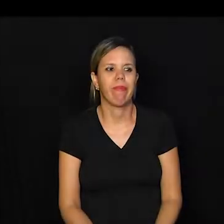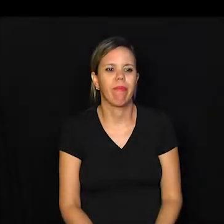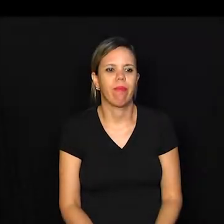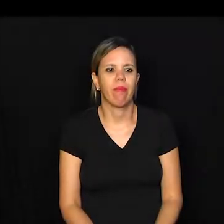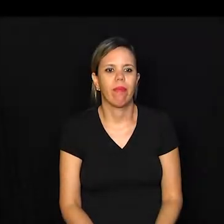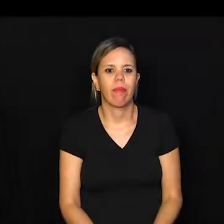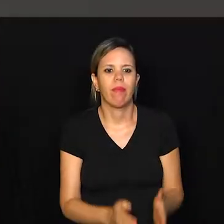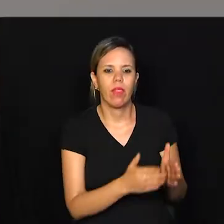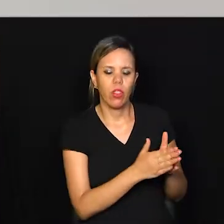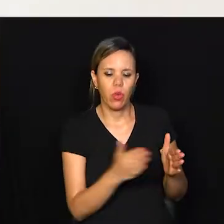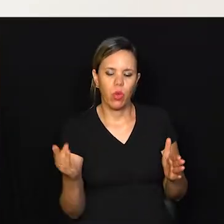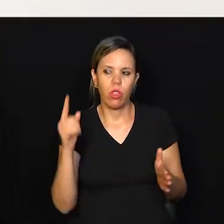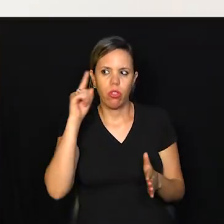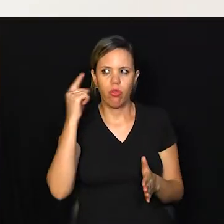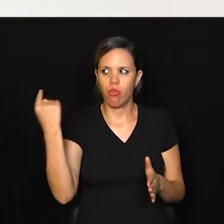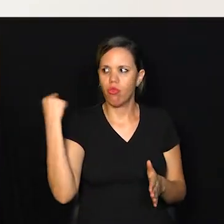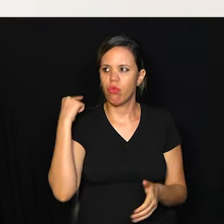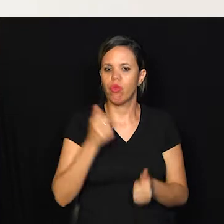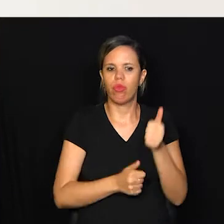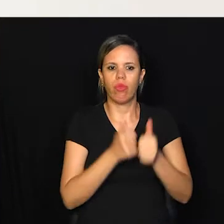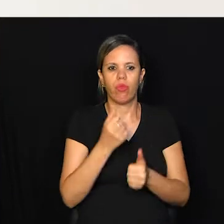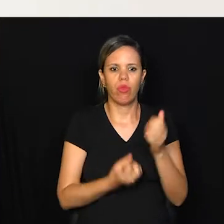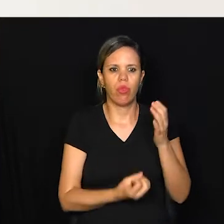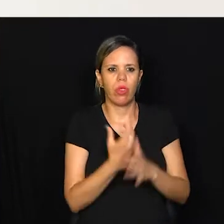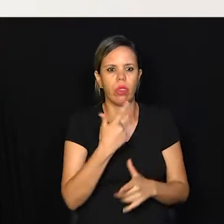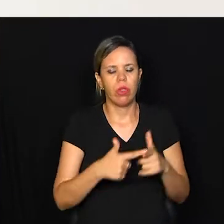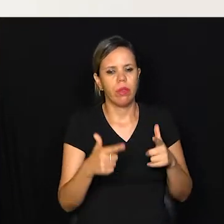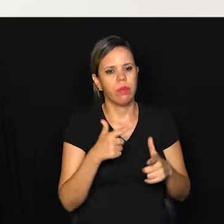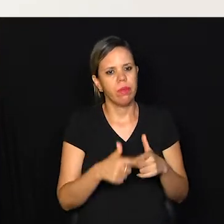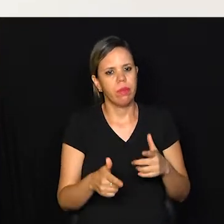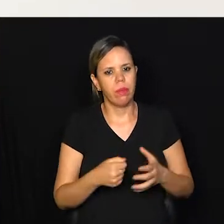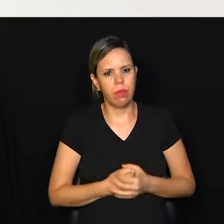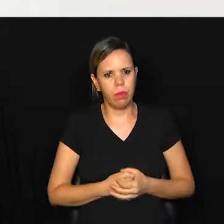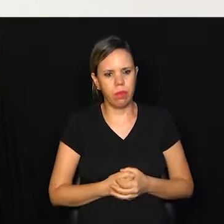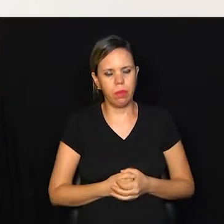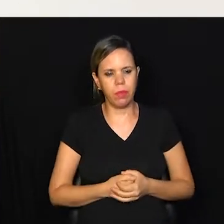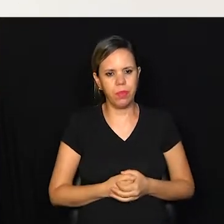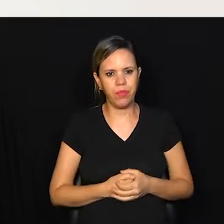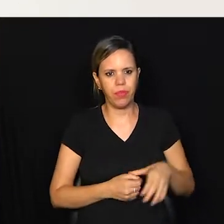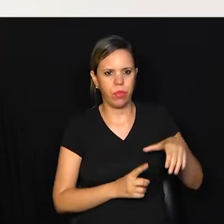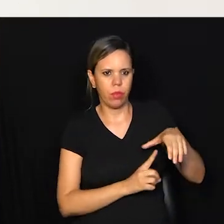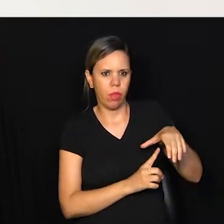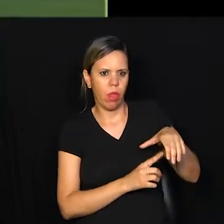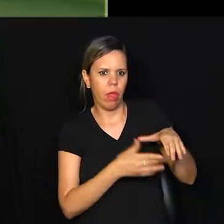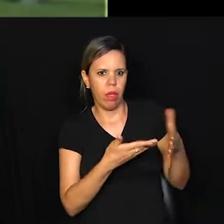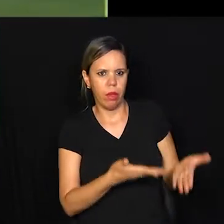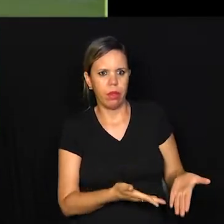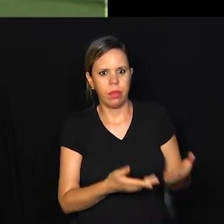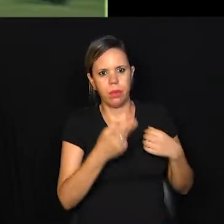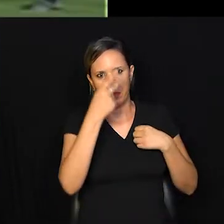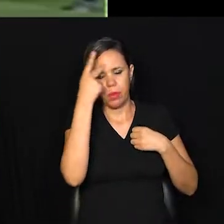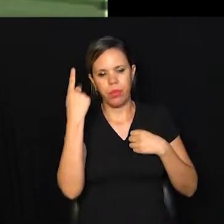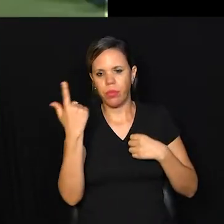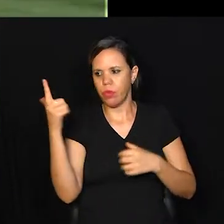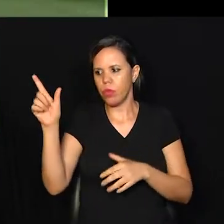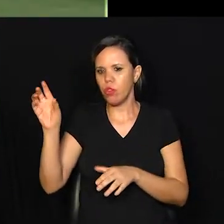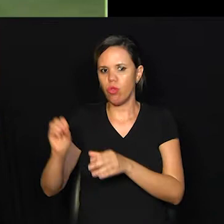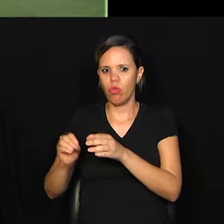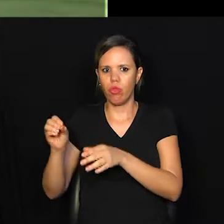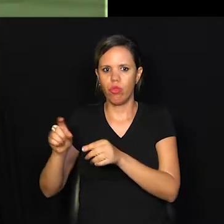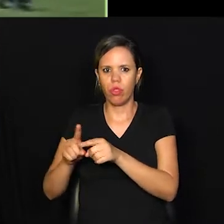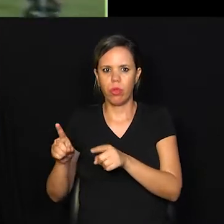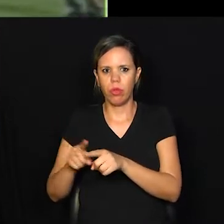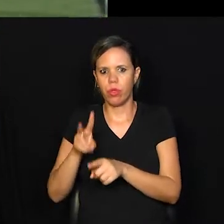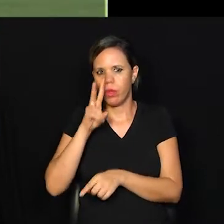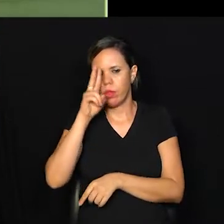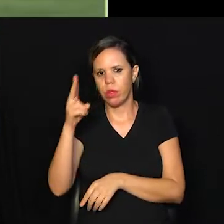E durante o jogo aquele dia acabou acontecendo aquela jogada, né, com o lateral esquerdo do Quilmes, né, uma dividida mais forte